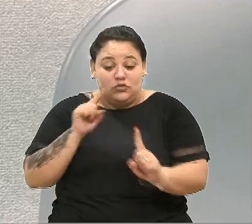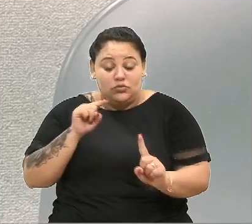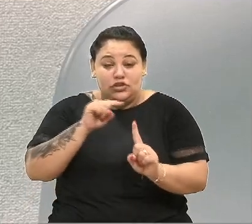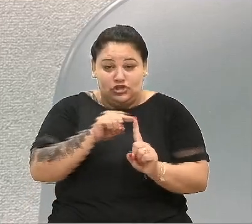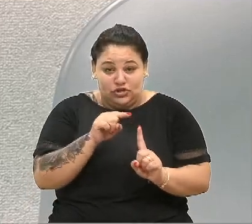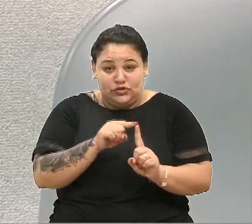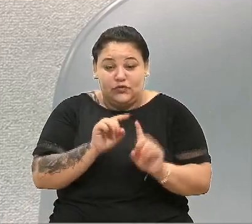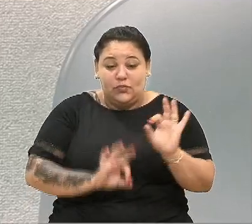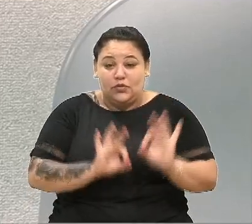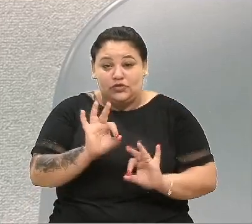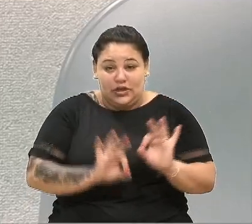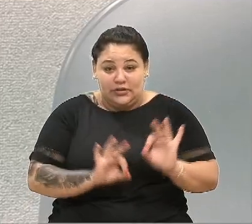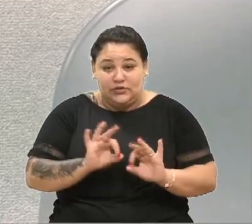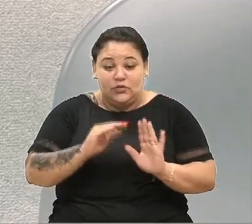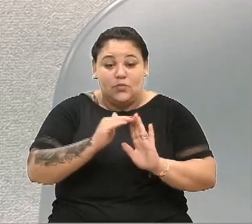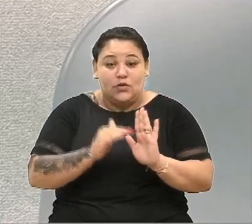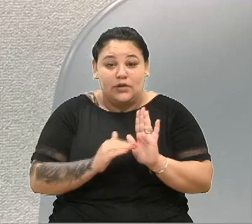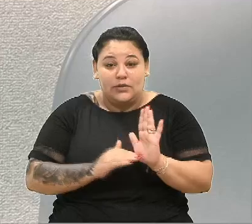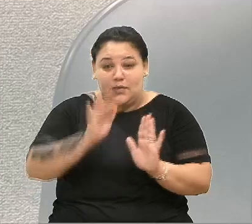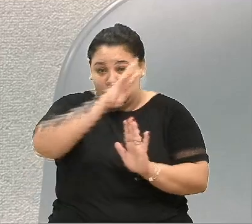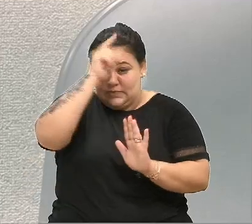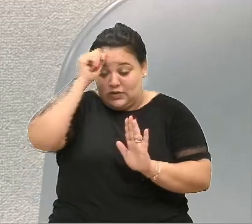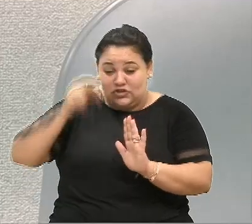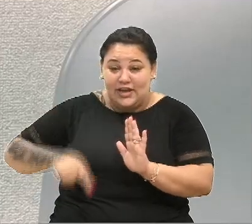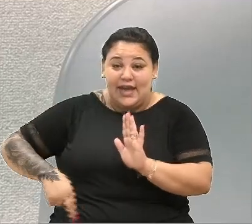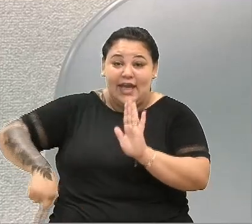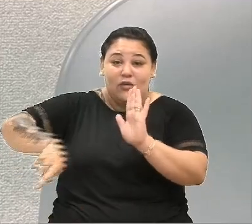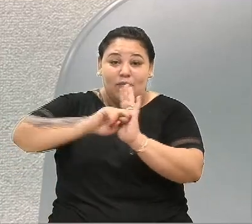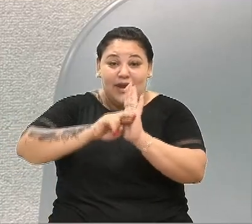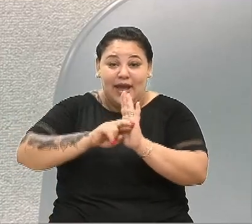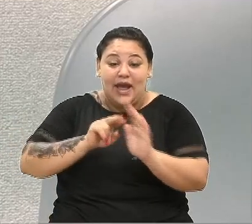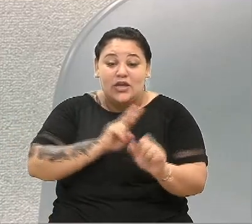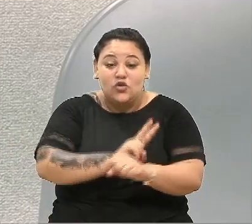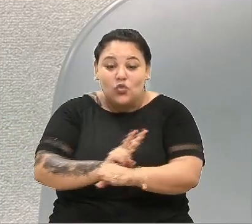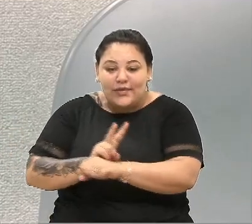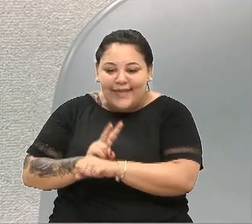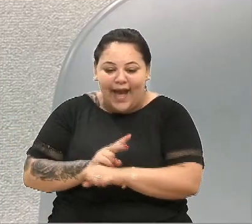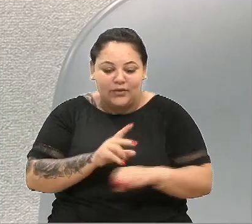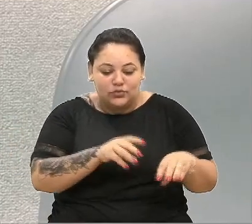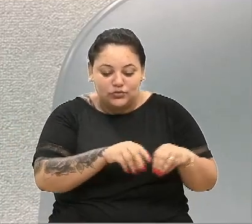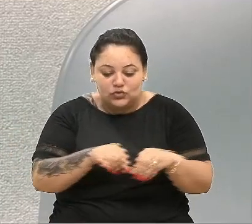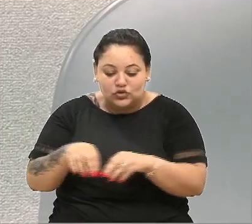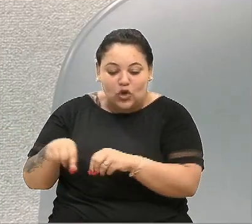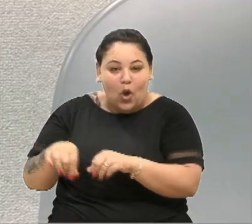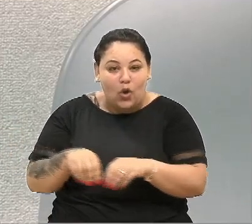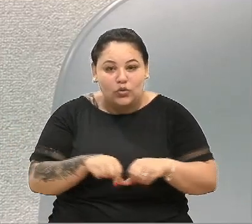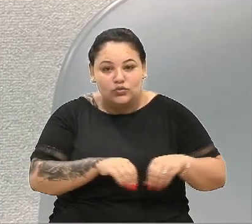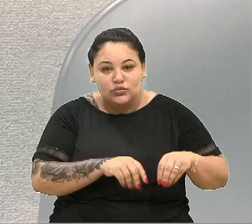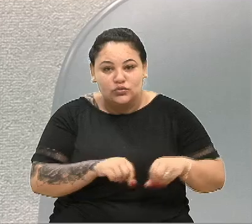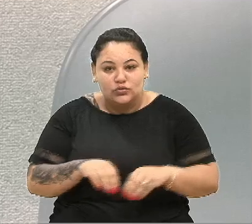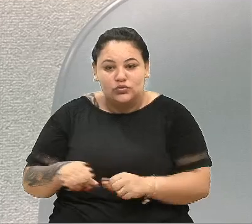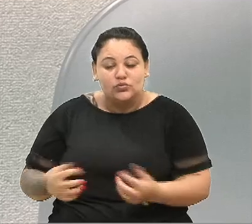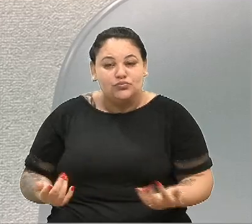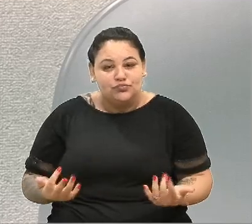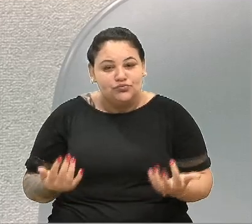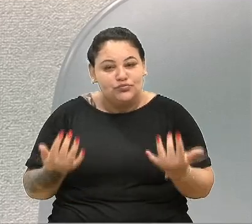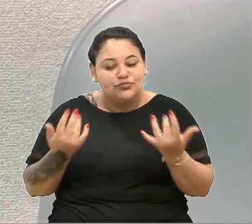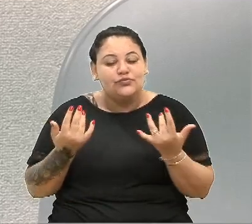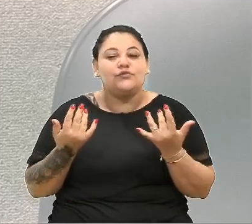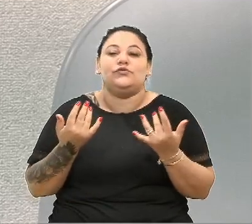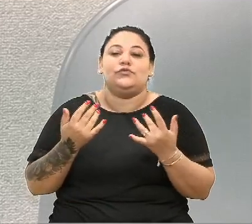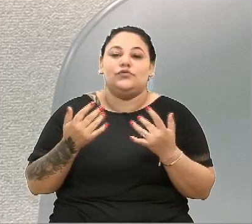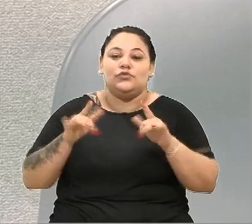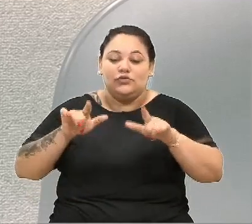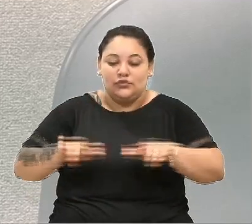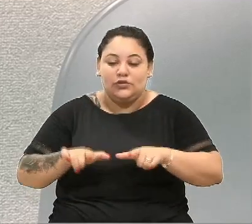o Programa Municipal de Recuperação e Manutenção da Fertilidade dos Solos da Propriedade Rural